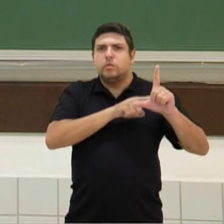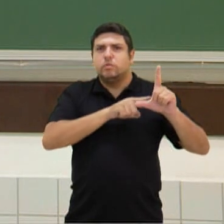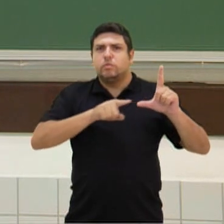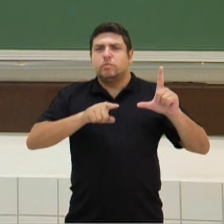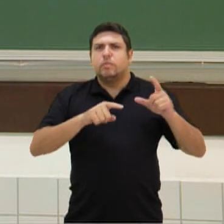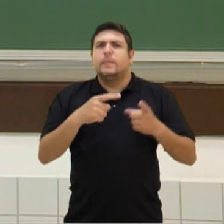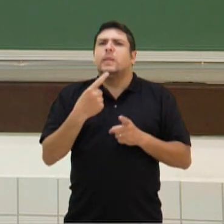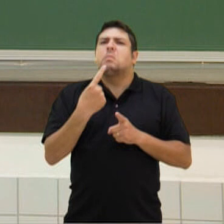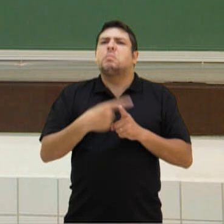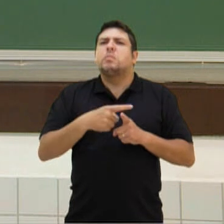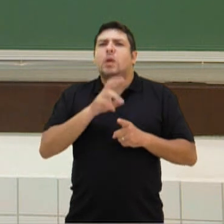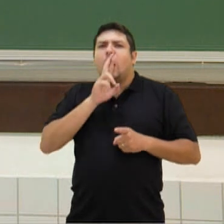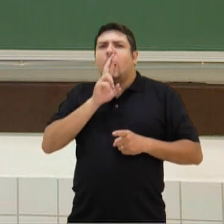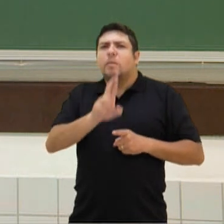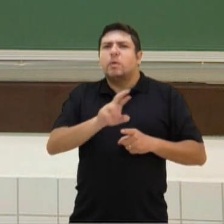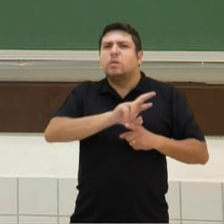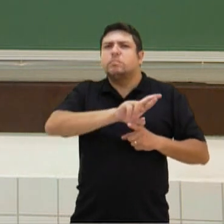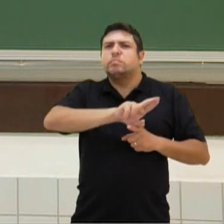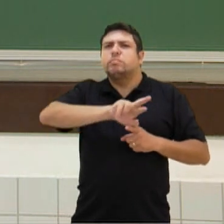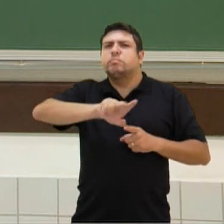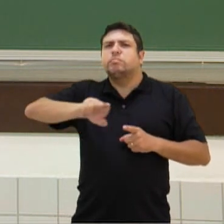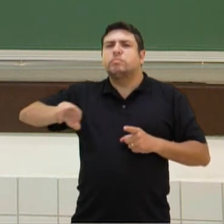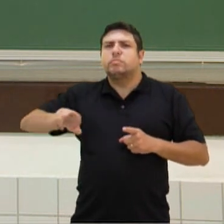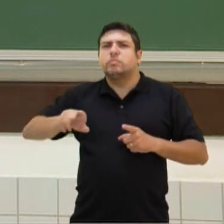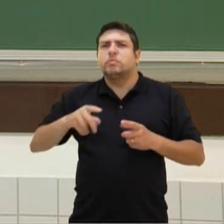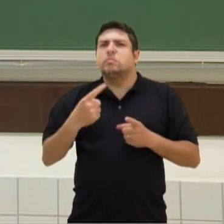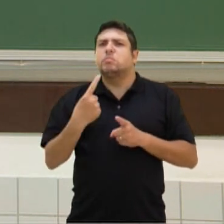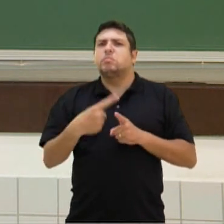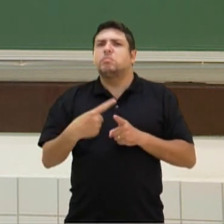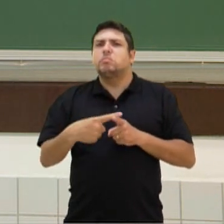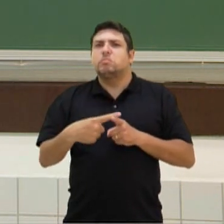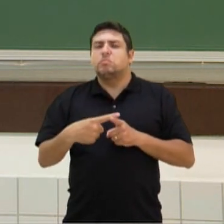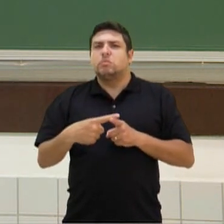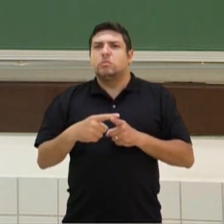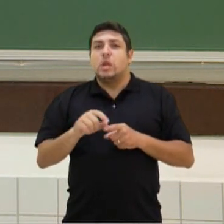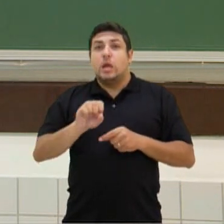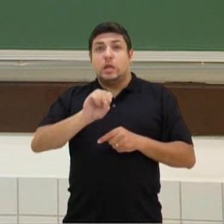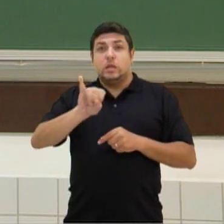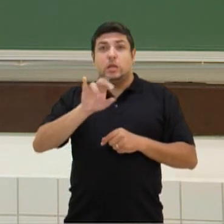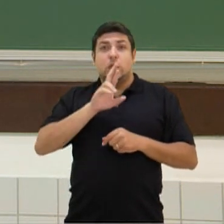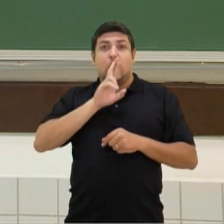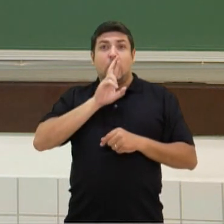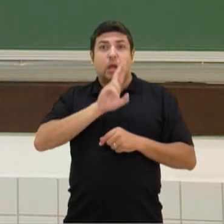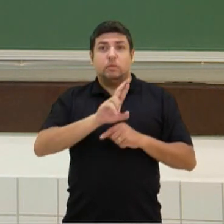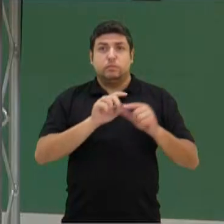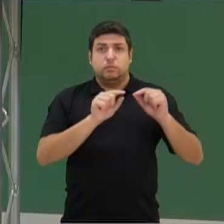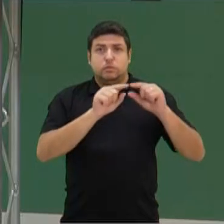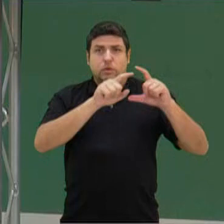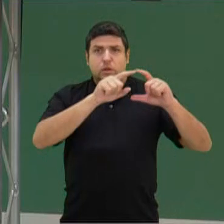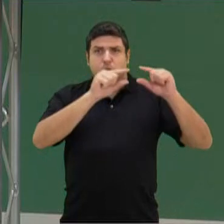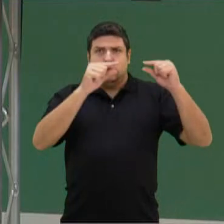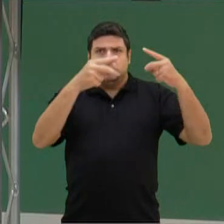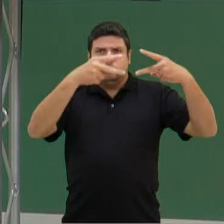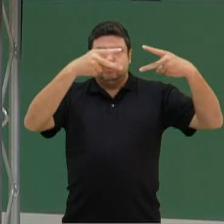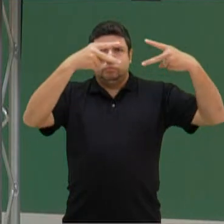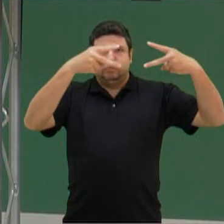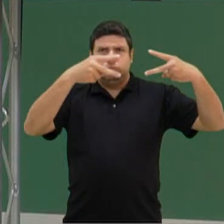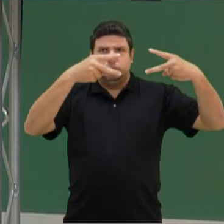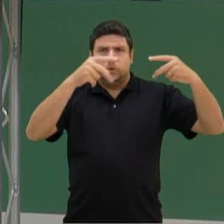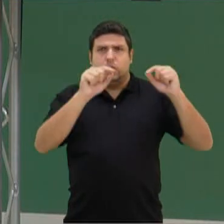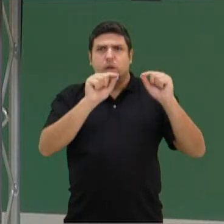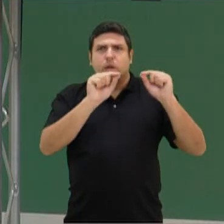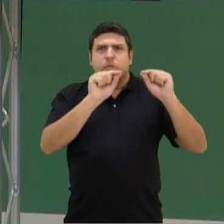infinitas soluções? Se na resolução a gente encontra que a inequação ela é maior